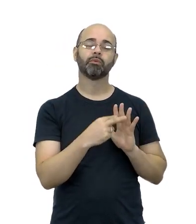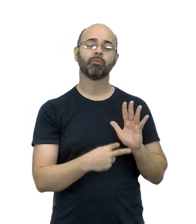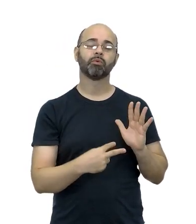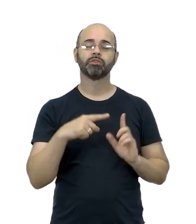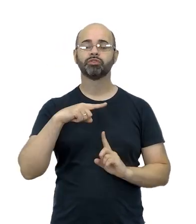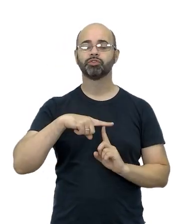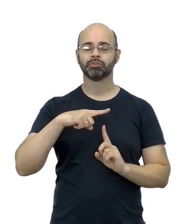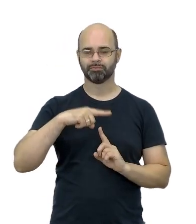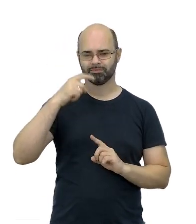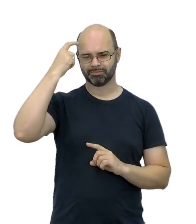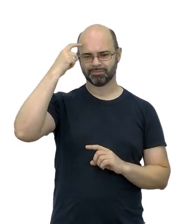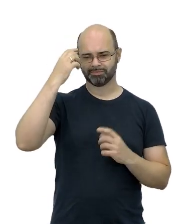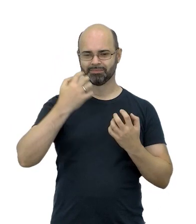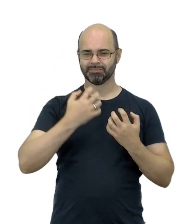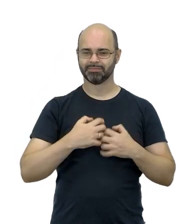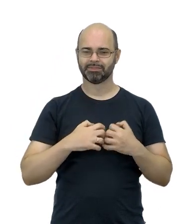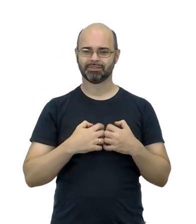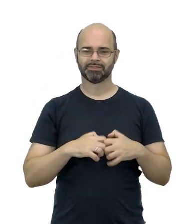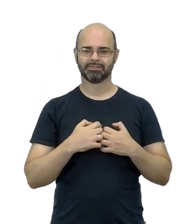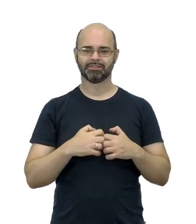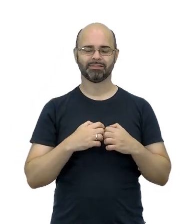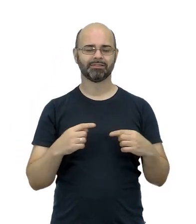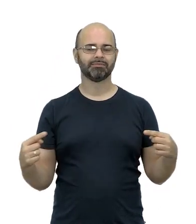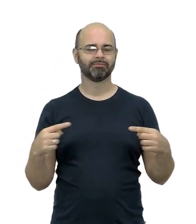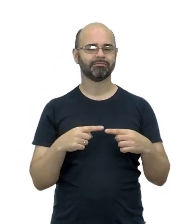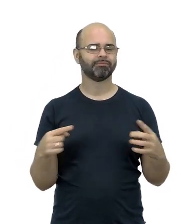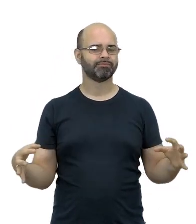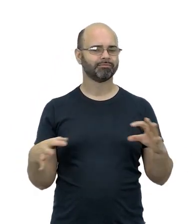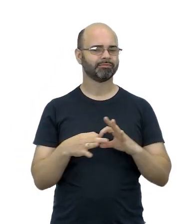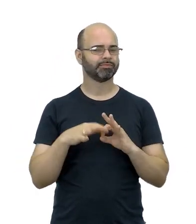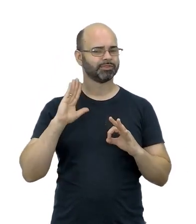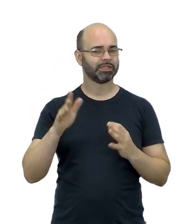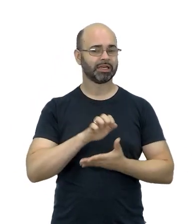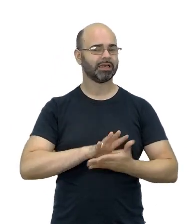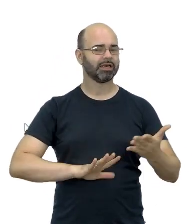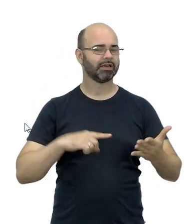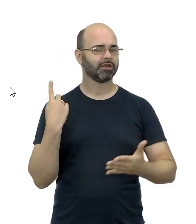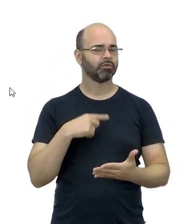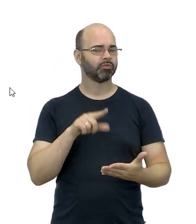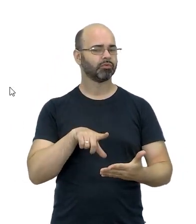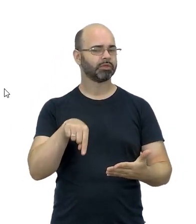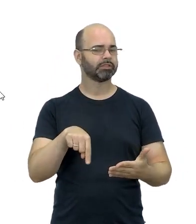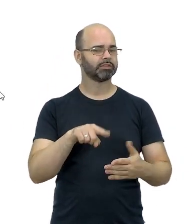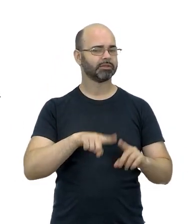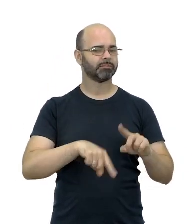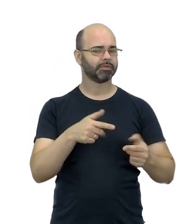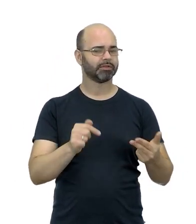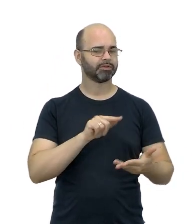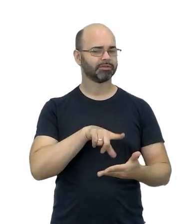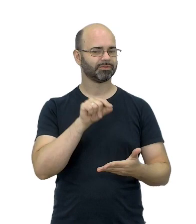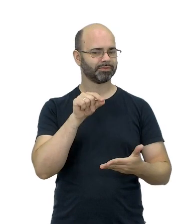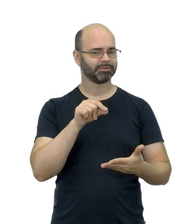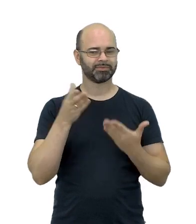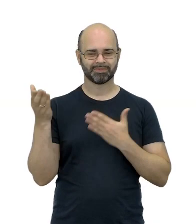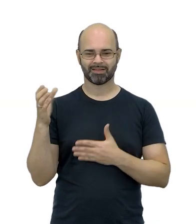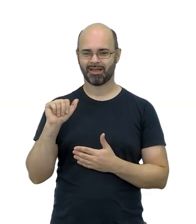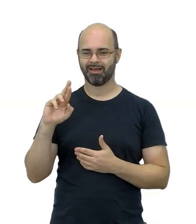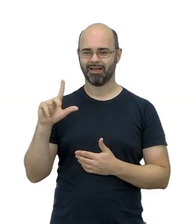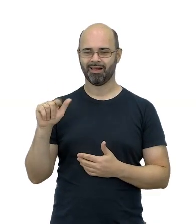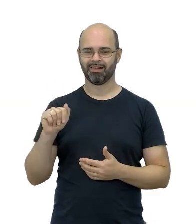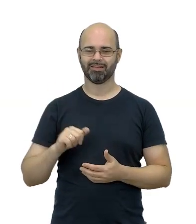de pensamento que estão diretamente relacionados com as atividades que a gente escolheu aqui no material. Vamos lá,